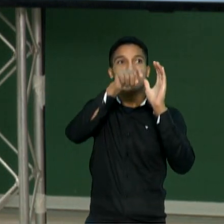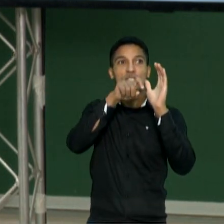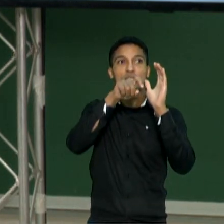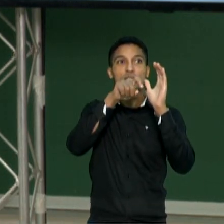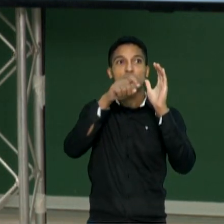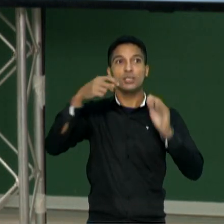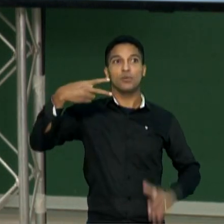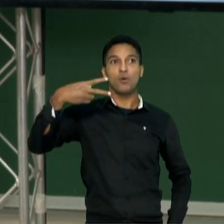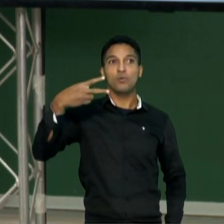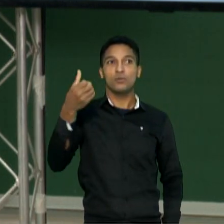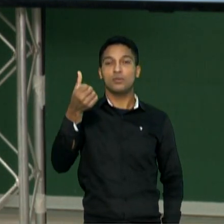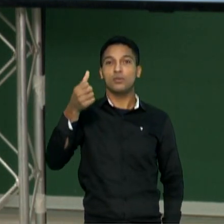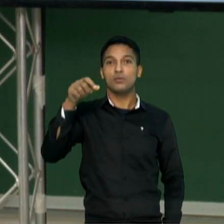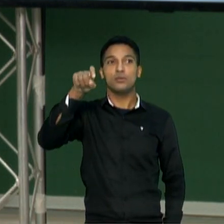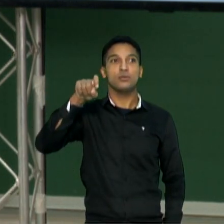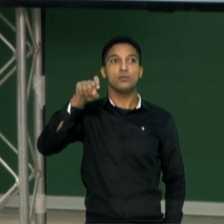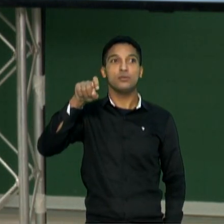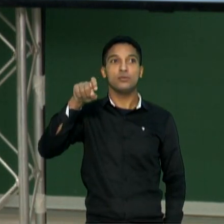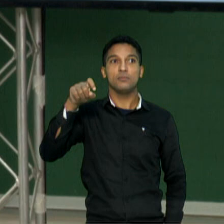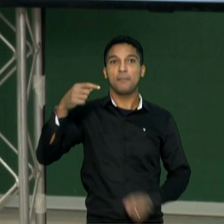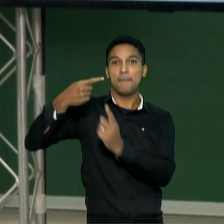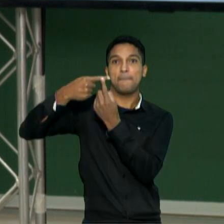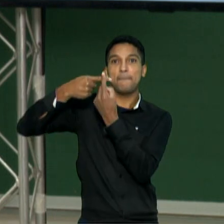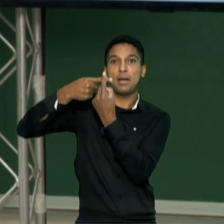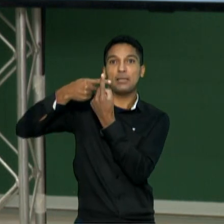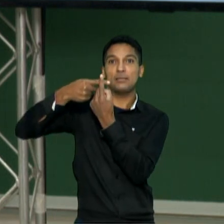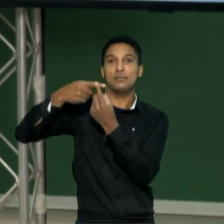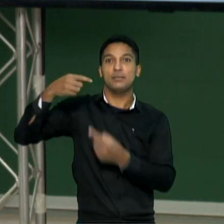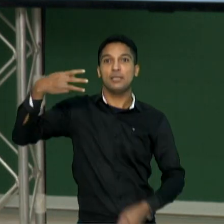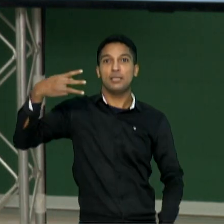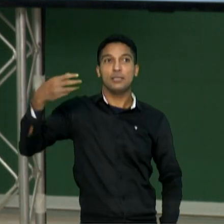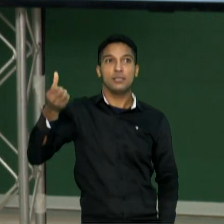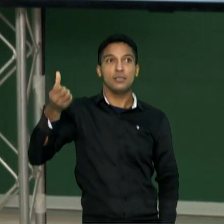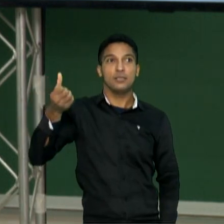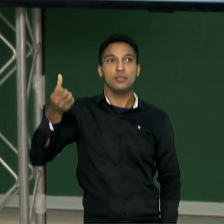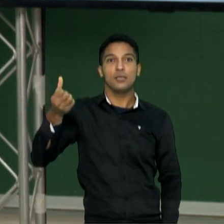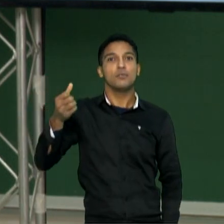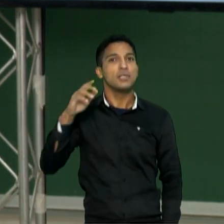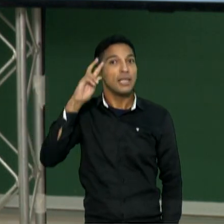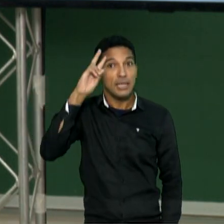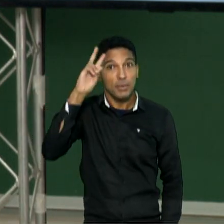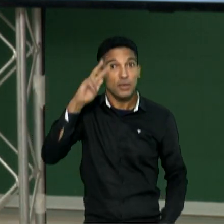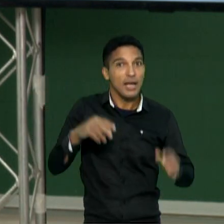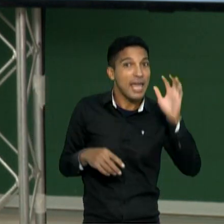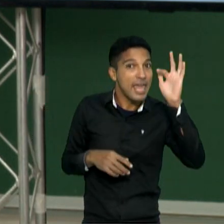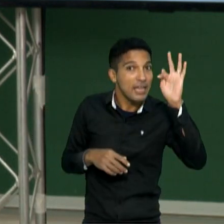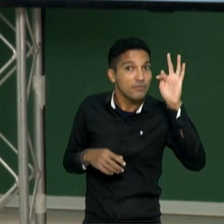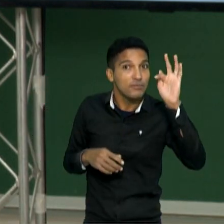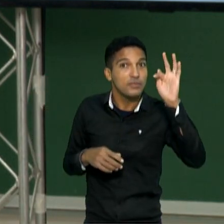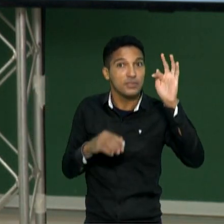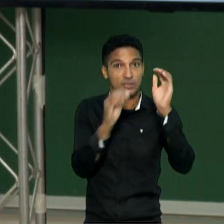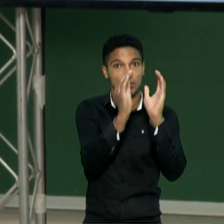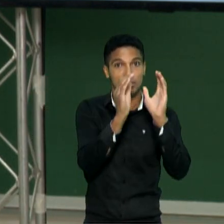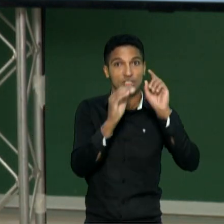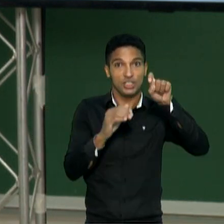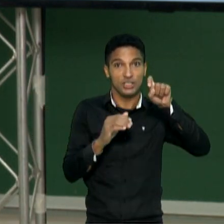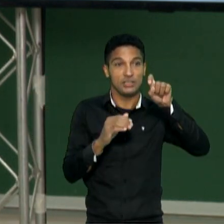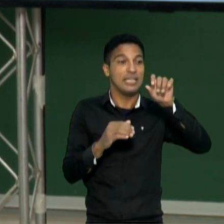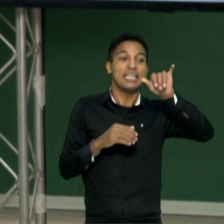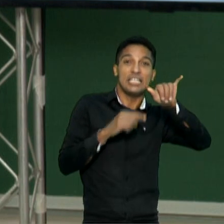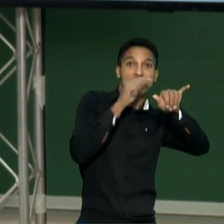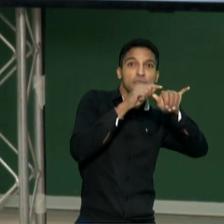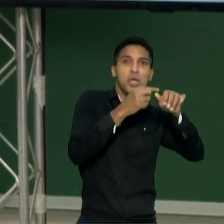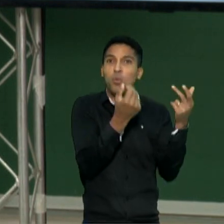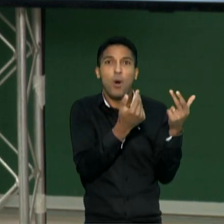você lembre também que o f de x ou y é a mesma coisa, ok? Voltando